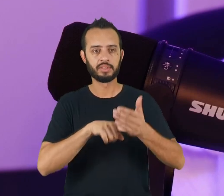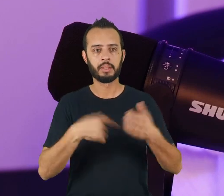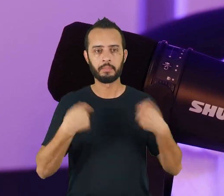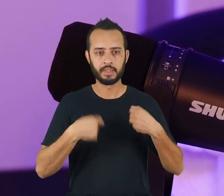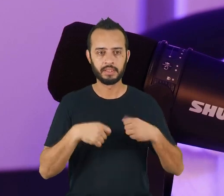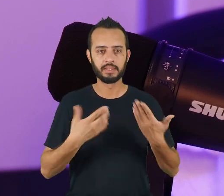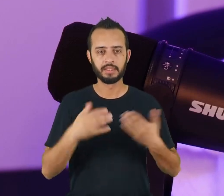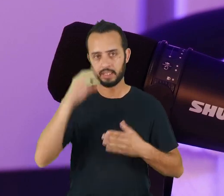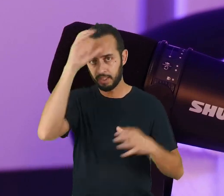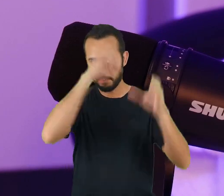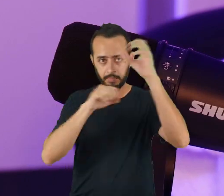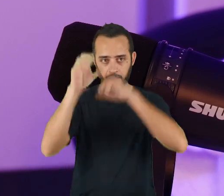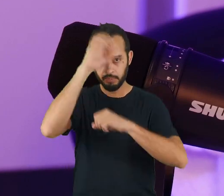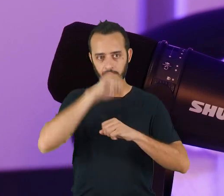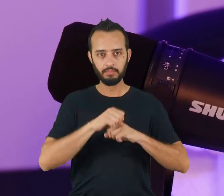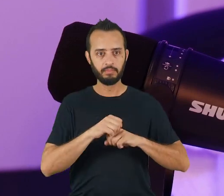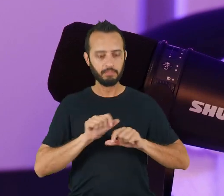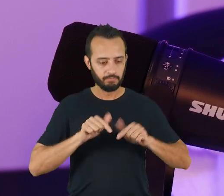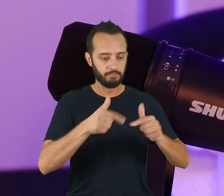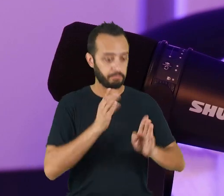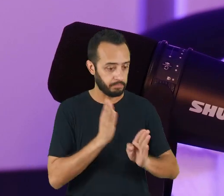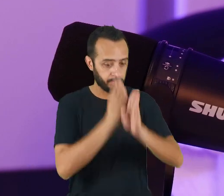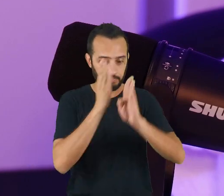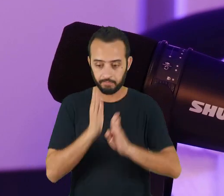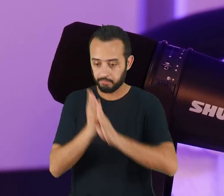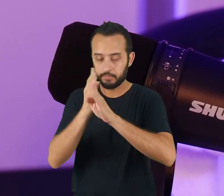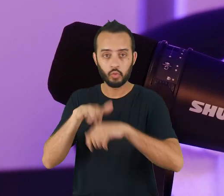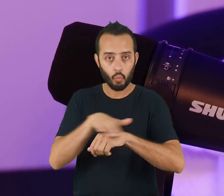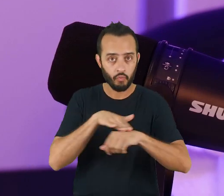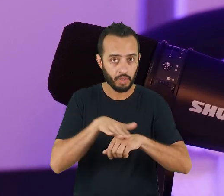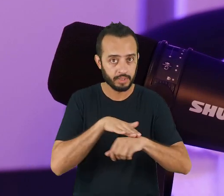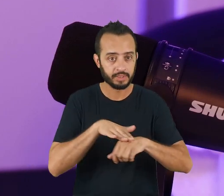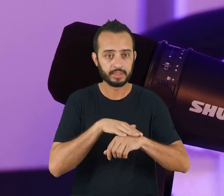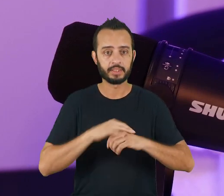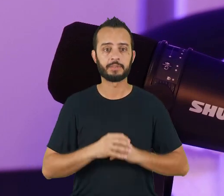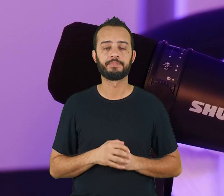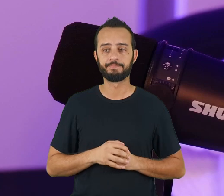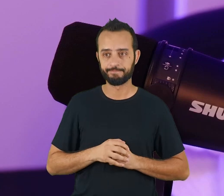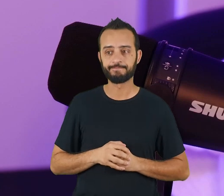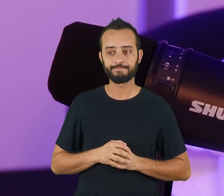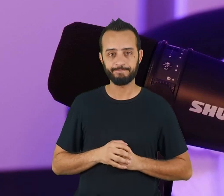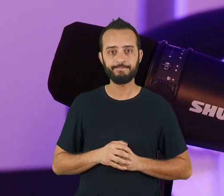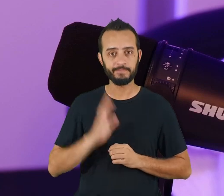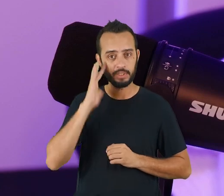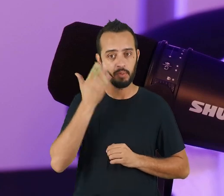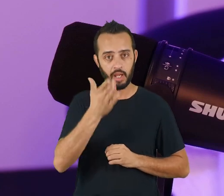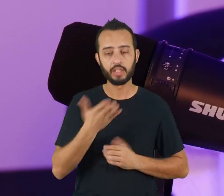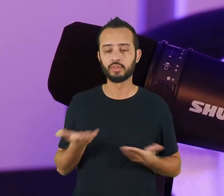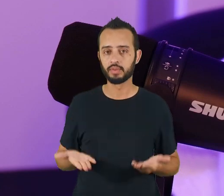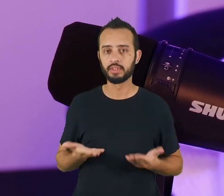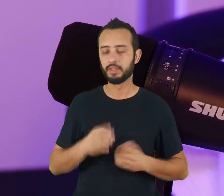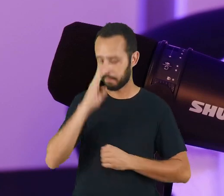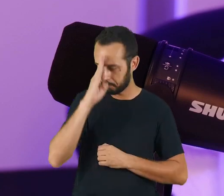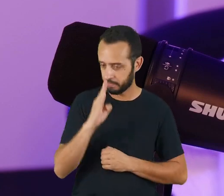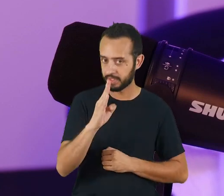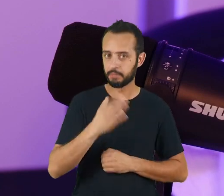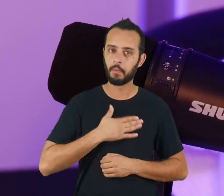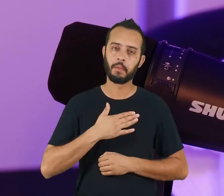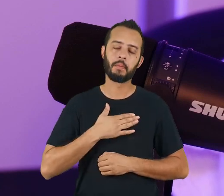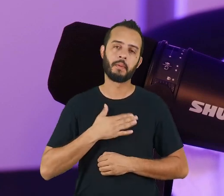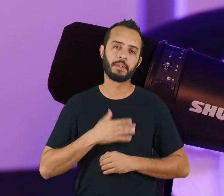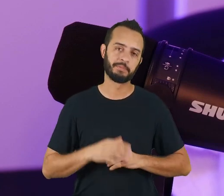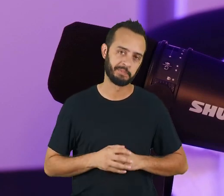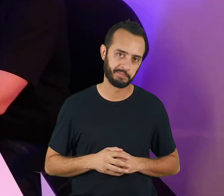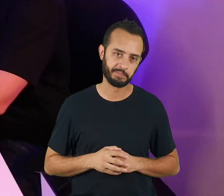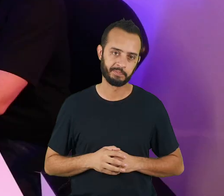que aprender ir atrás para descobrir falar eu acho que isso seria o ponto principal para